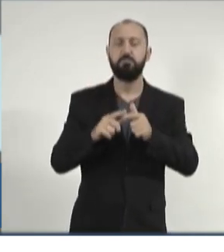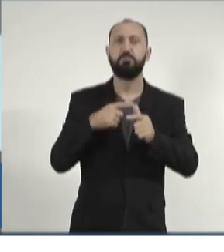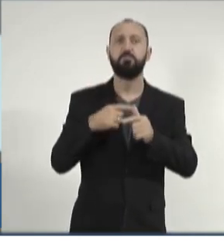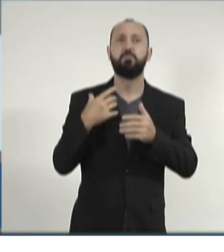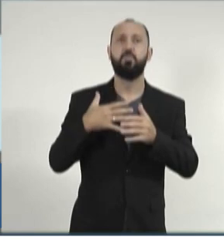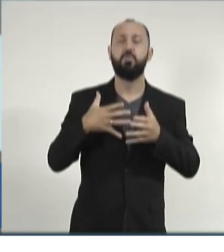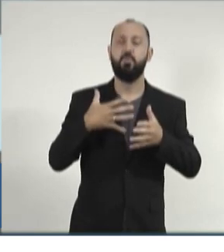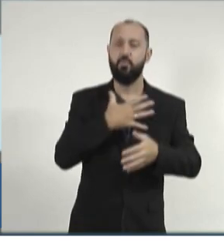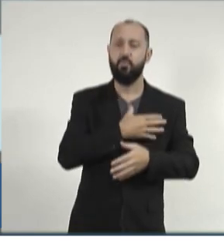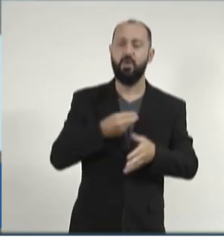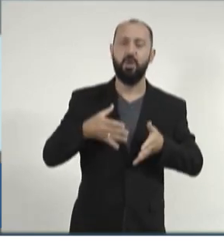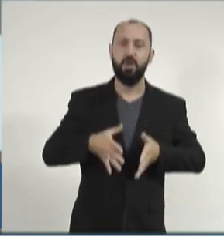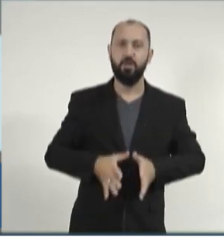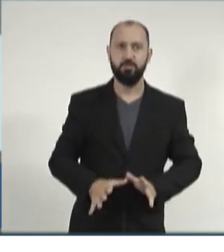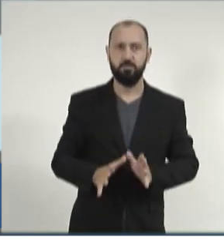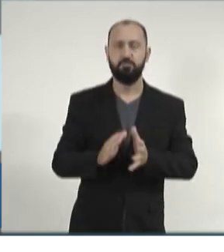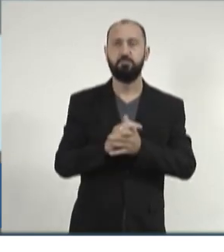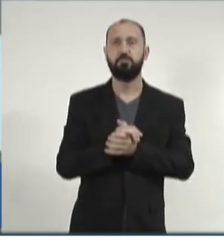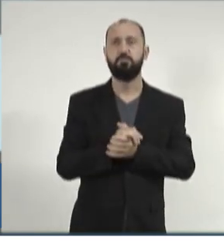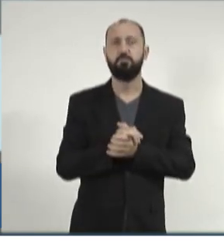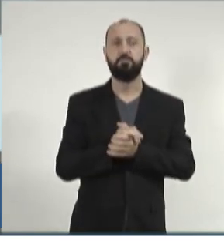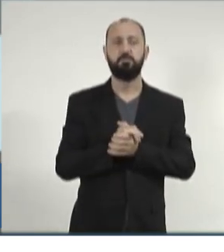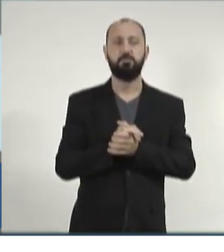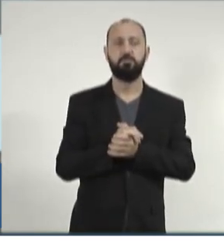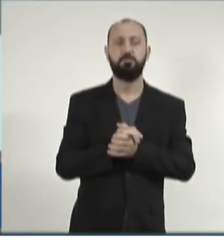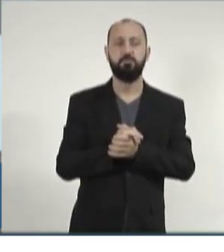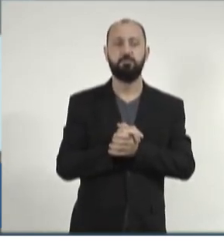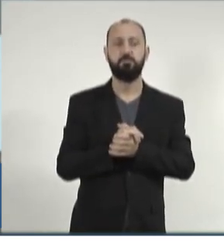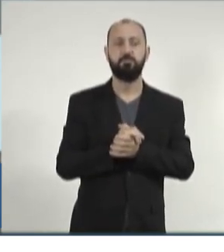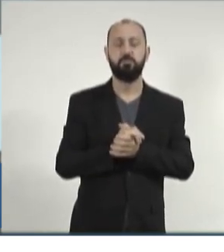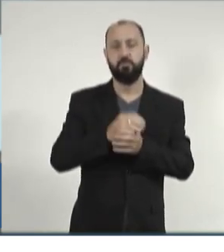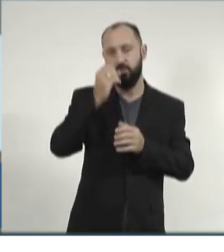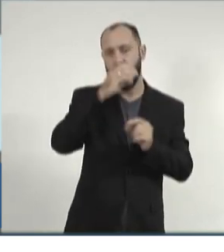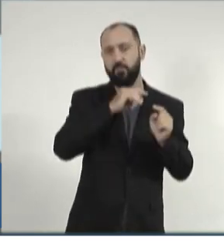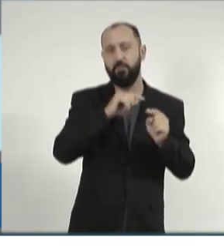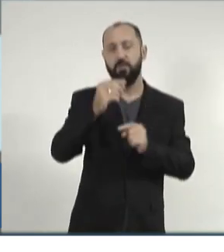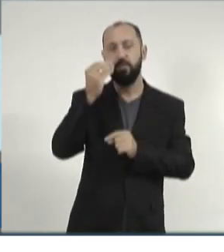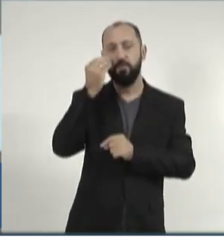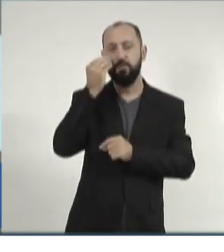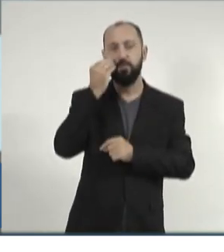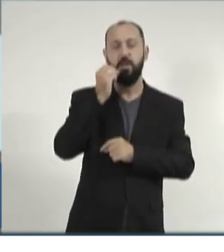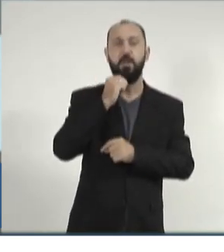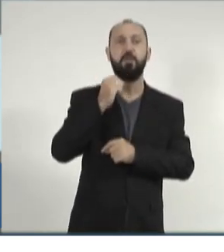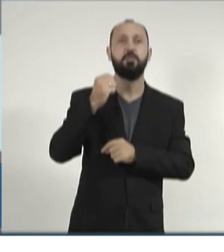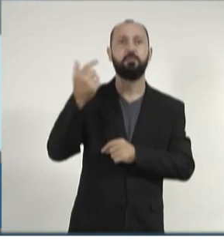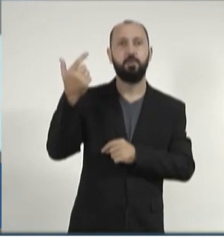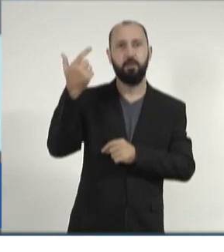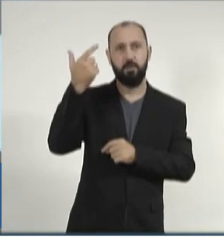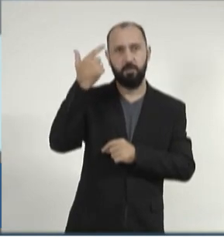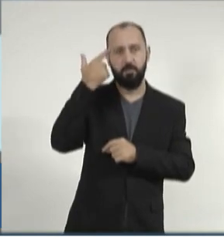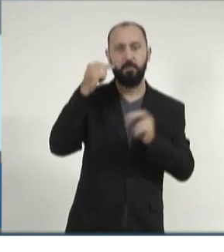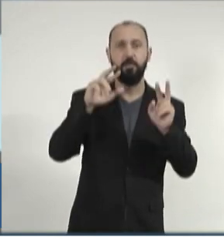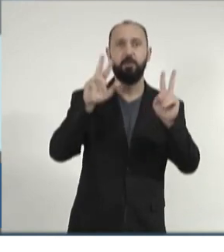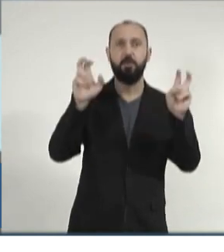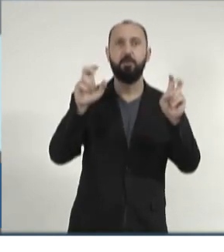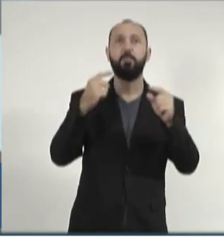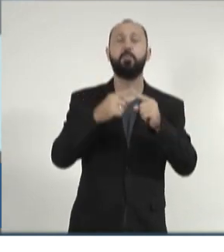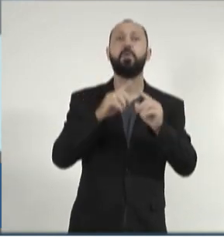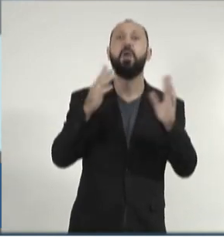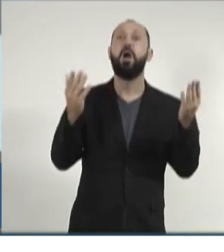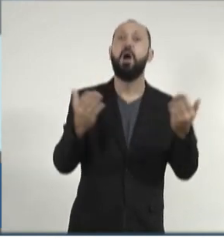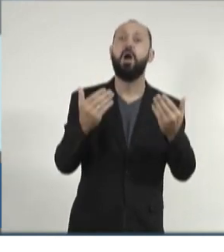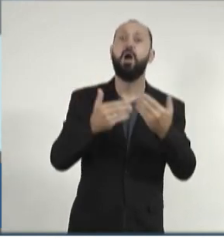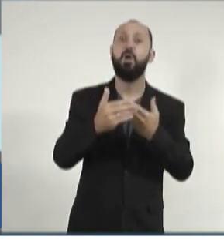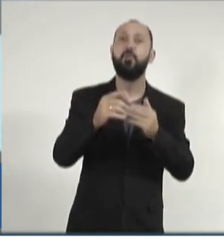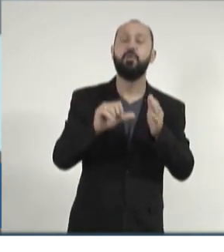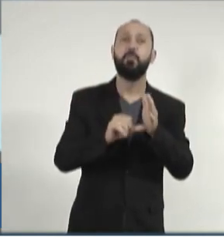os filhos nasceram. E um dia Maria da Penha foi vítima de uma tentativa de assalto. Estou colocando entre aspas, porque essa